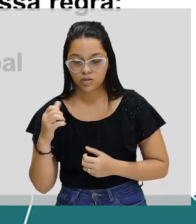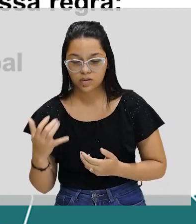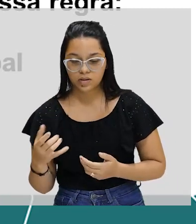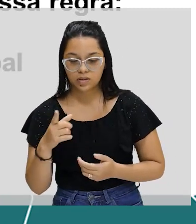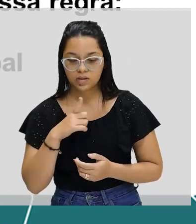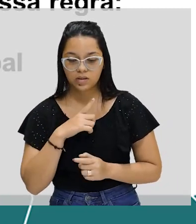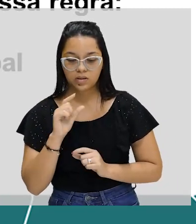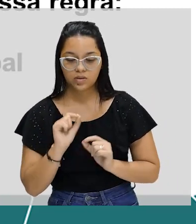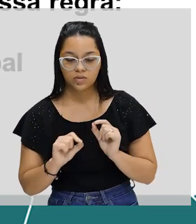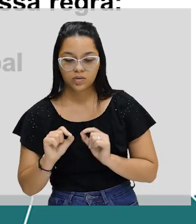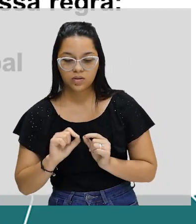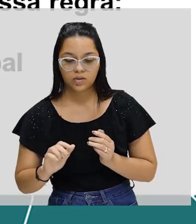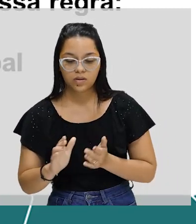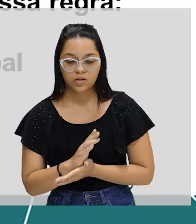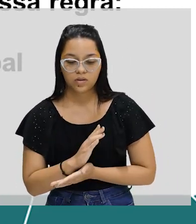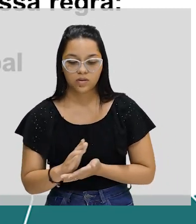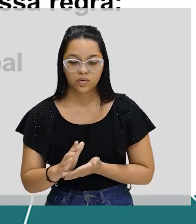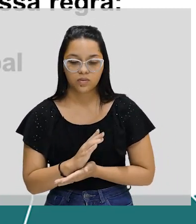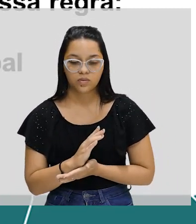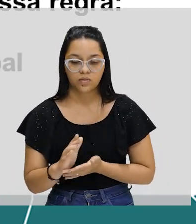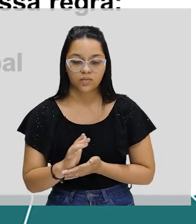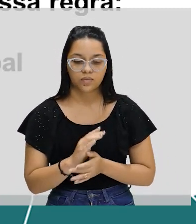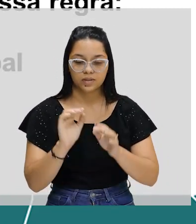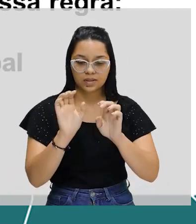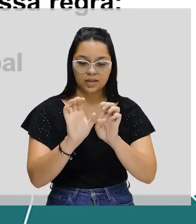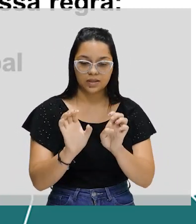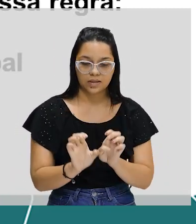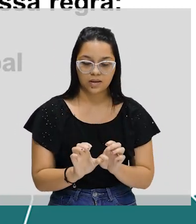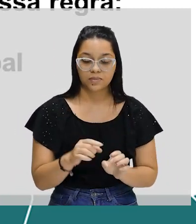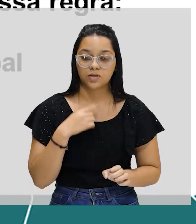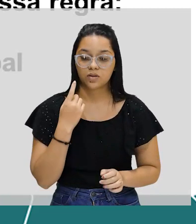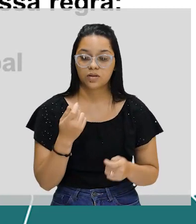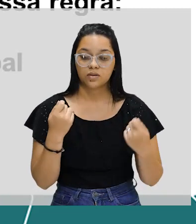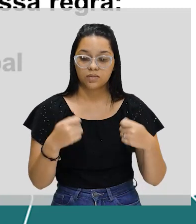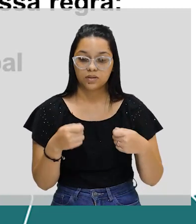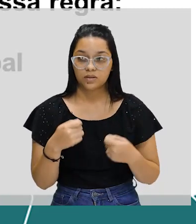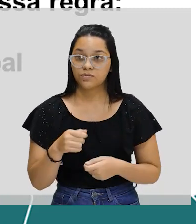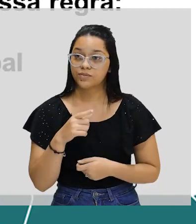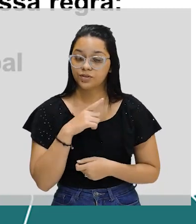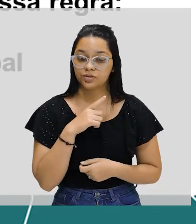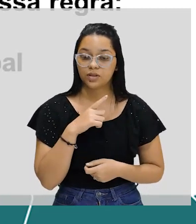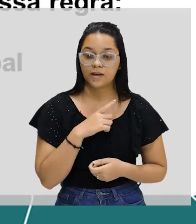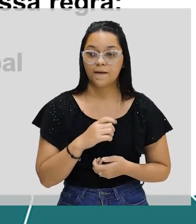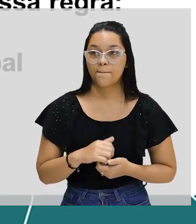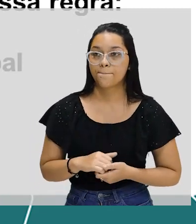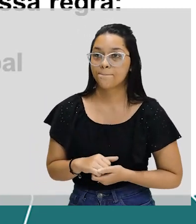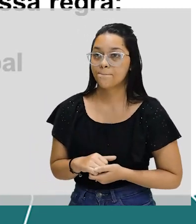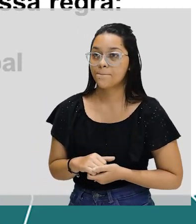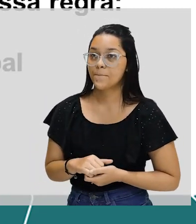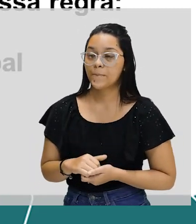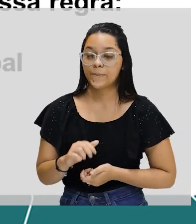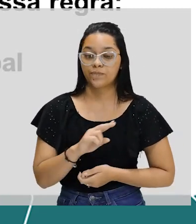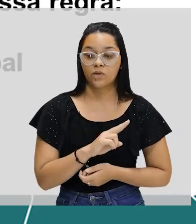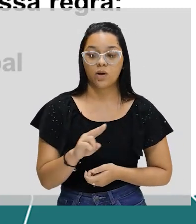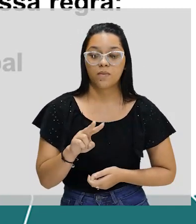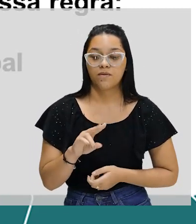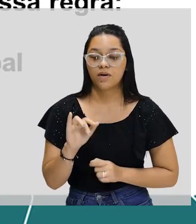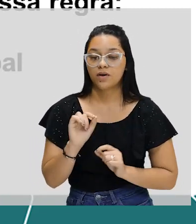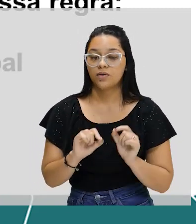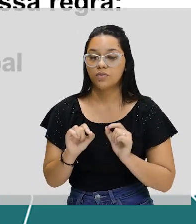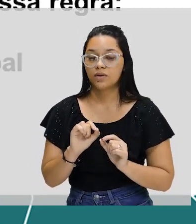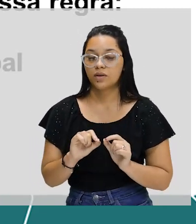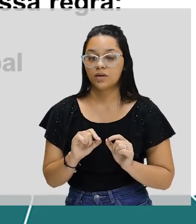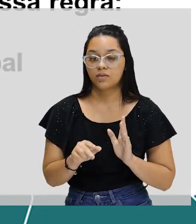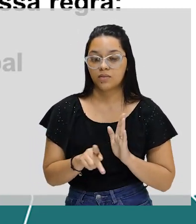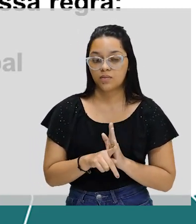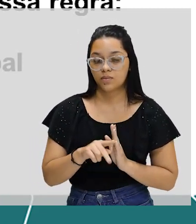vamos ter algumas etapas, alguns passos que devemos seguir, certo? O nome vai ser